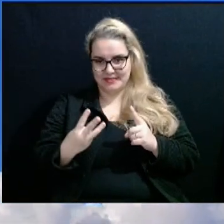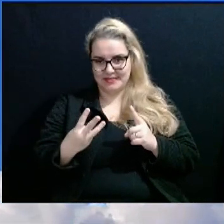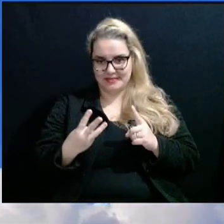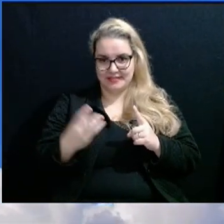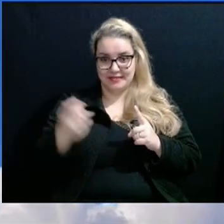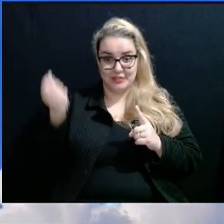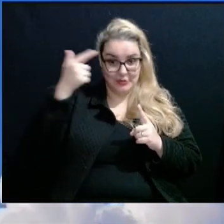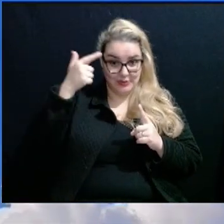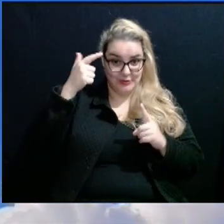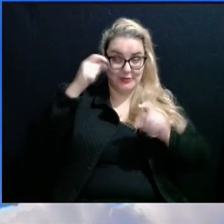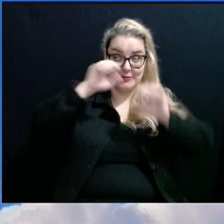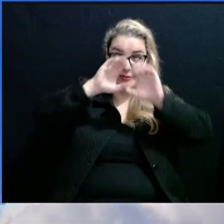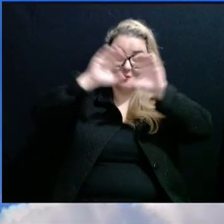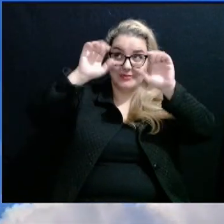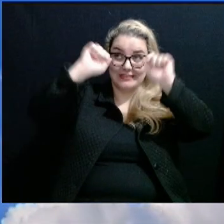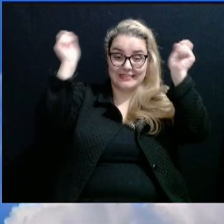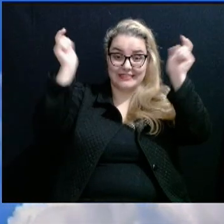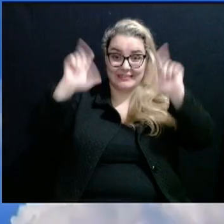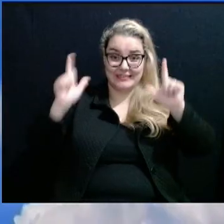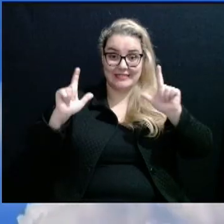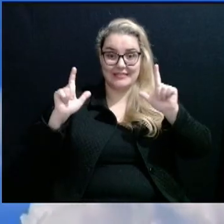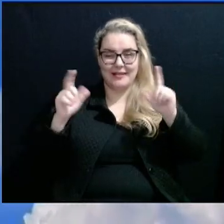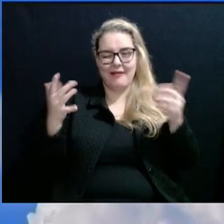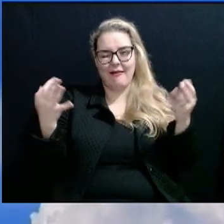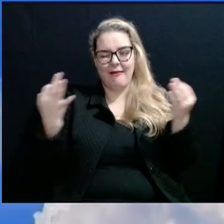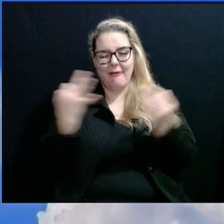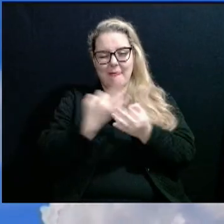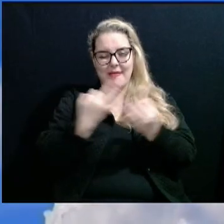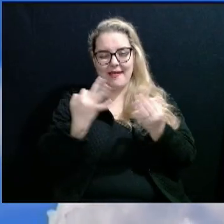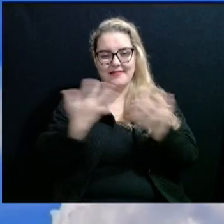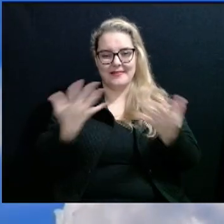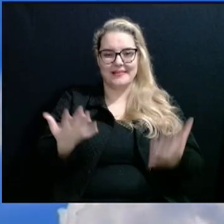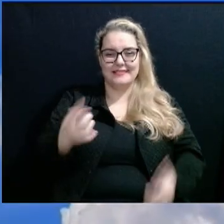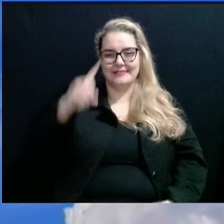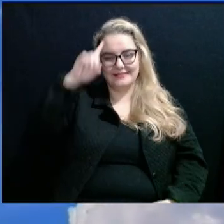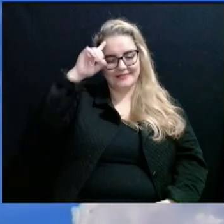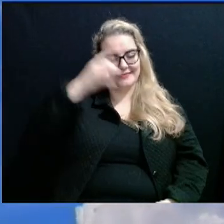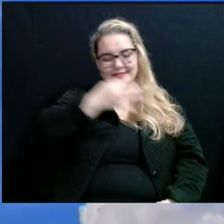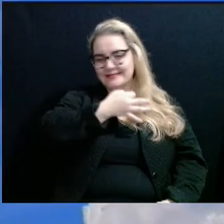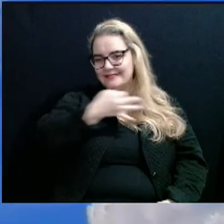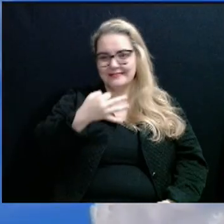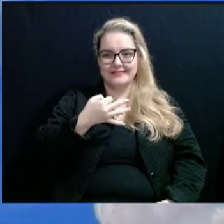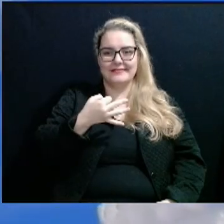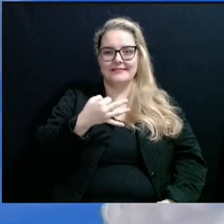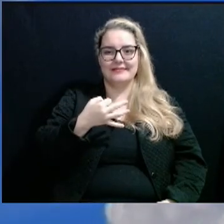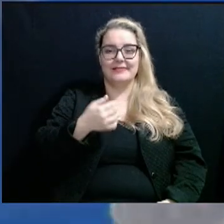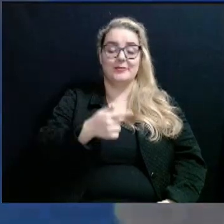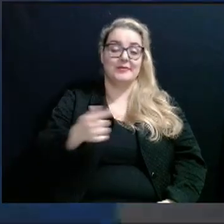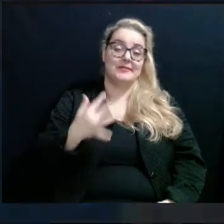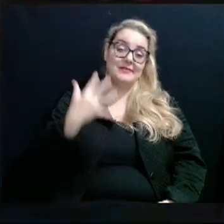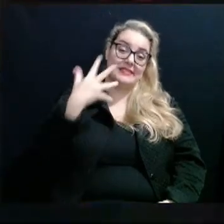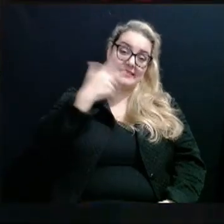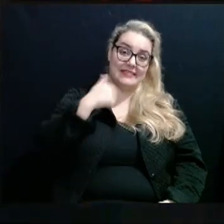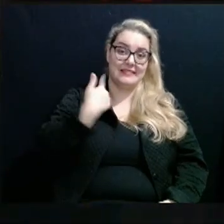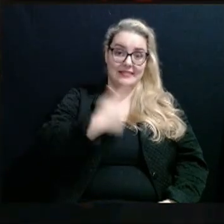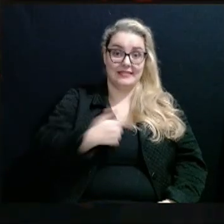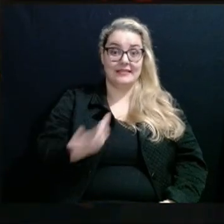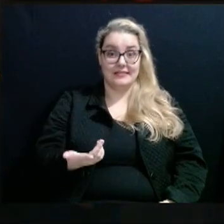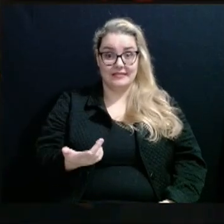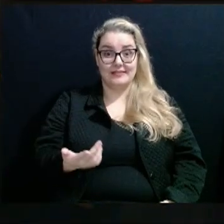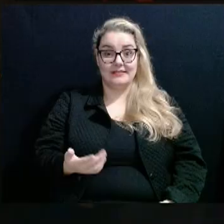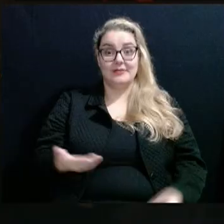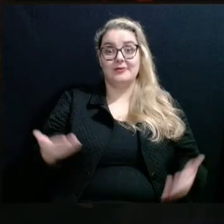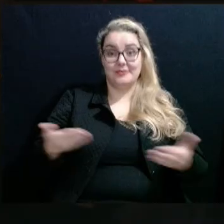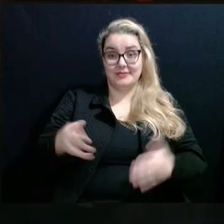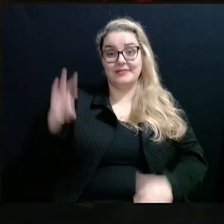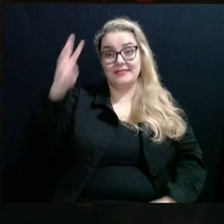de brigadeiro, um ótimo dia para você, uma semana linda para nós. Hoje ainda é terça-feira, então a gente está aí no comecinho da